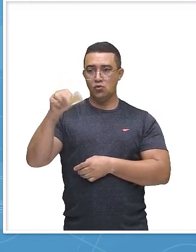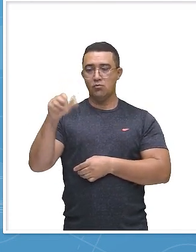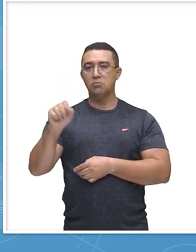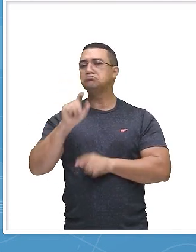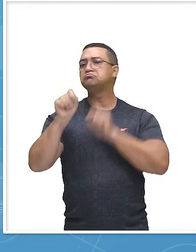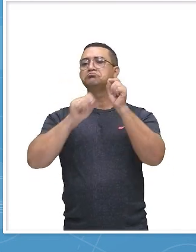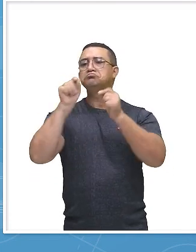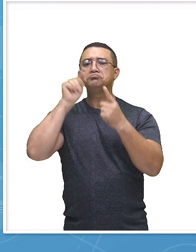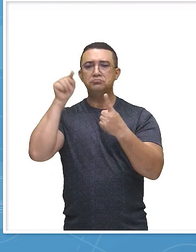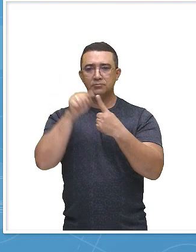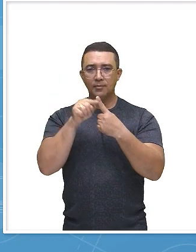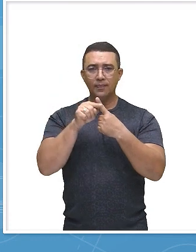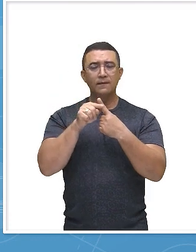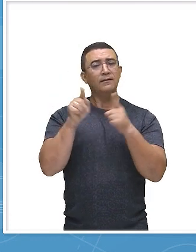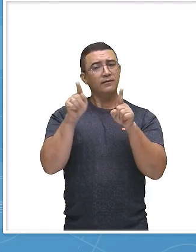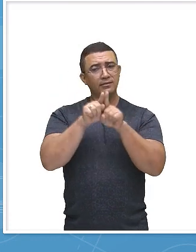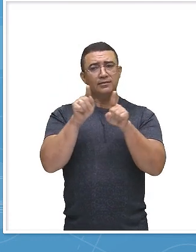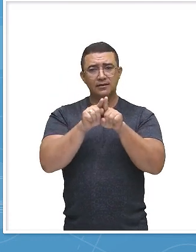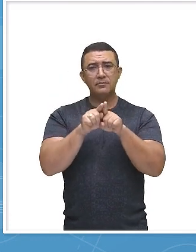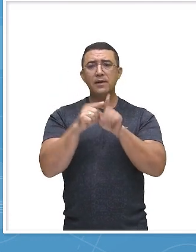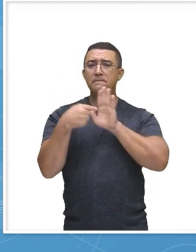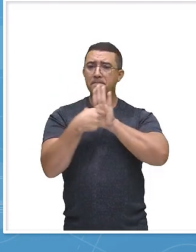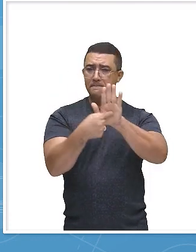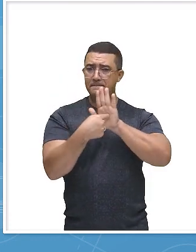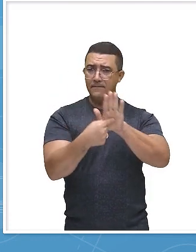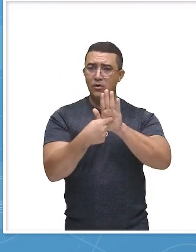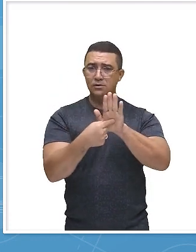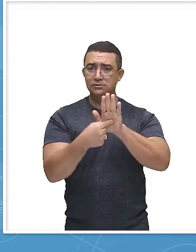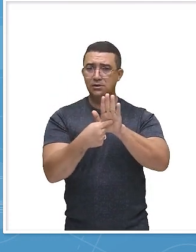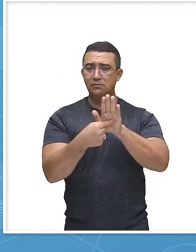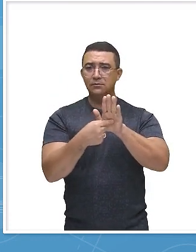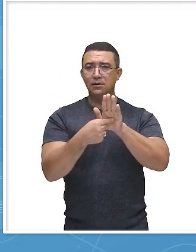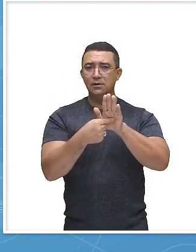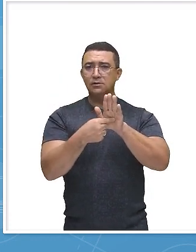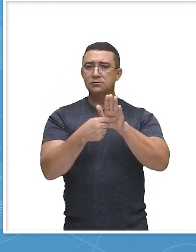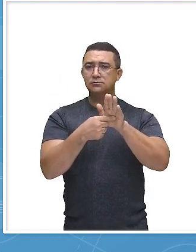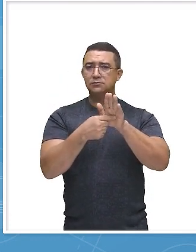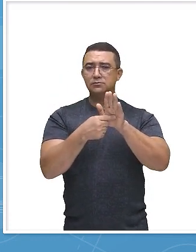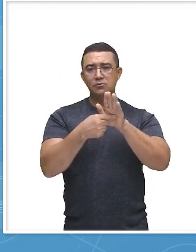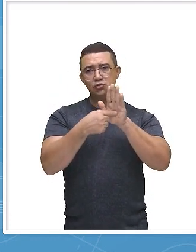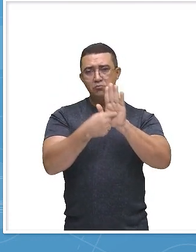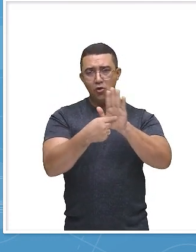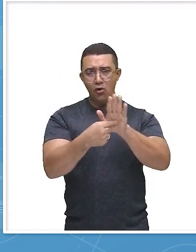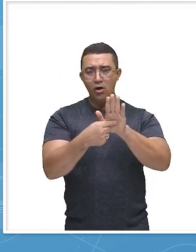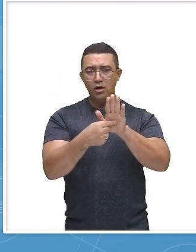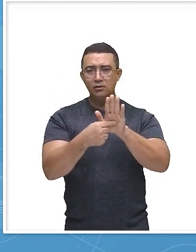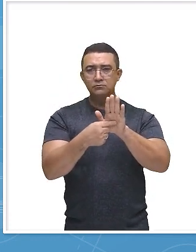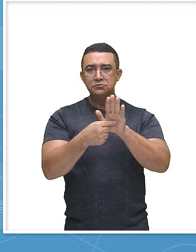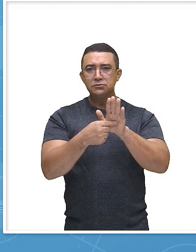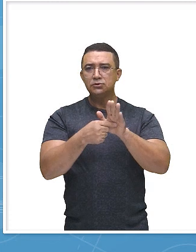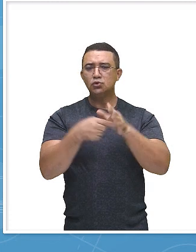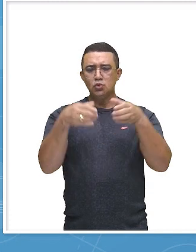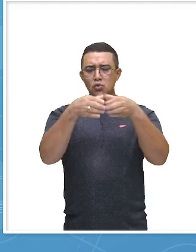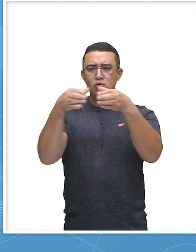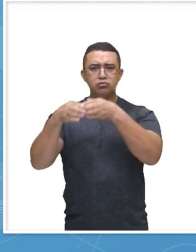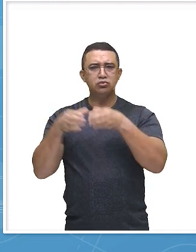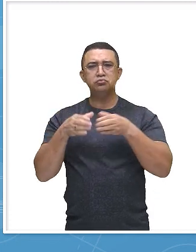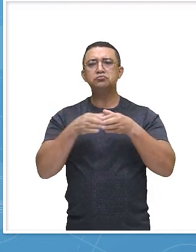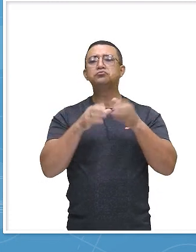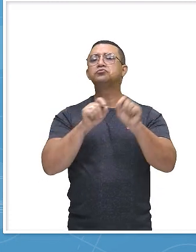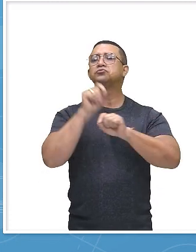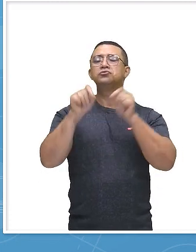muito simples. Eles também indicam de maneira, de forma imprecisa, genérica. Enquanto